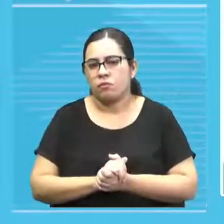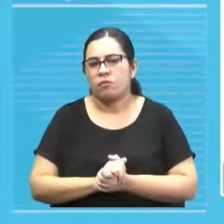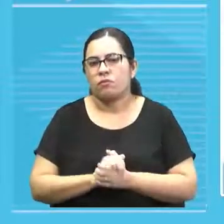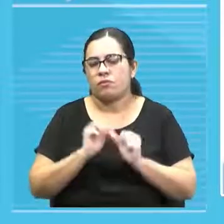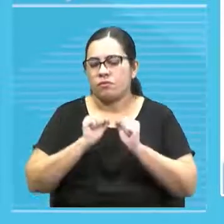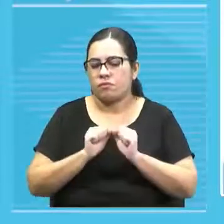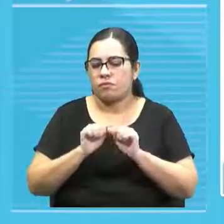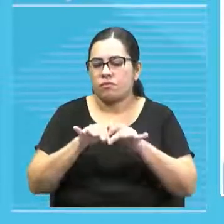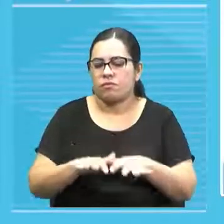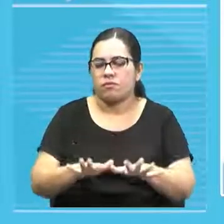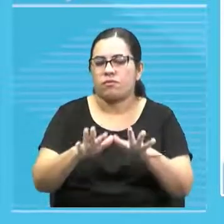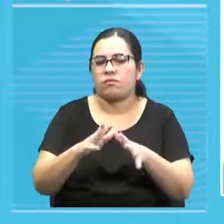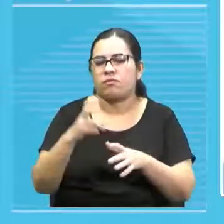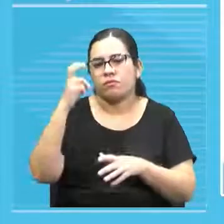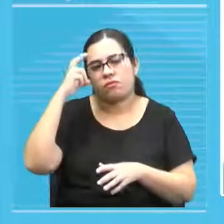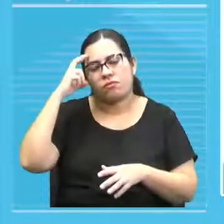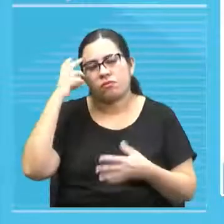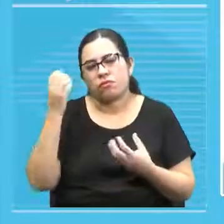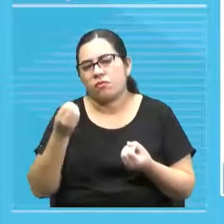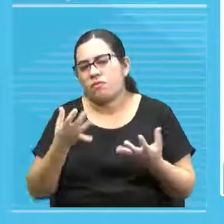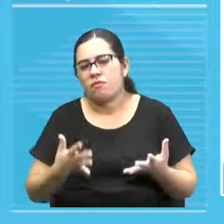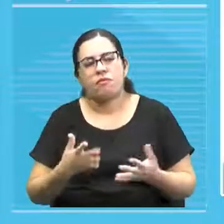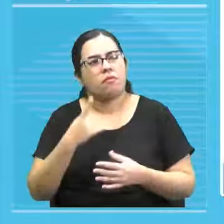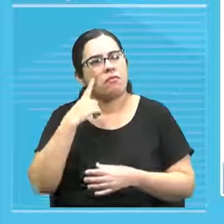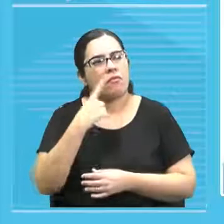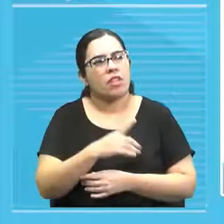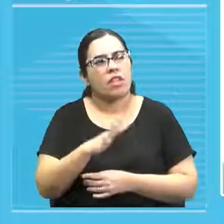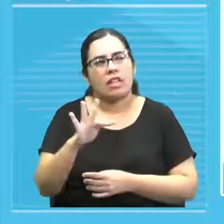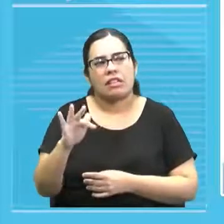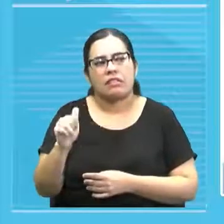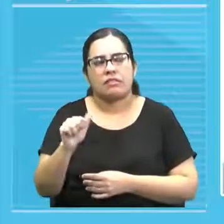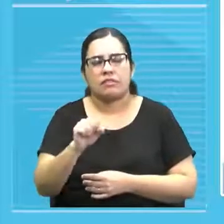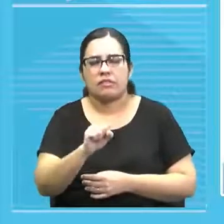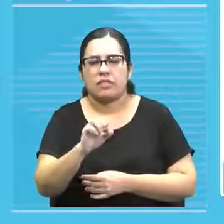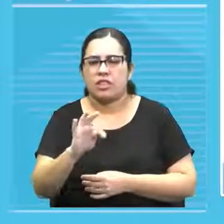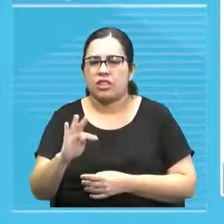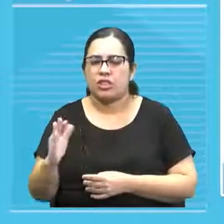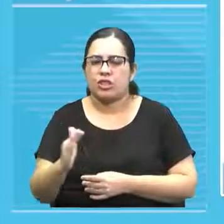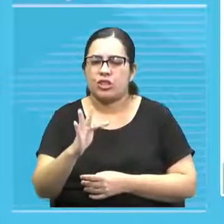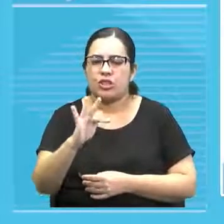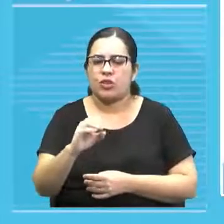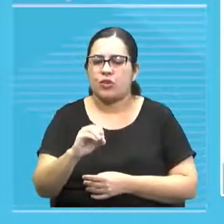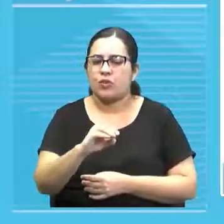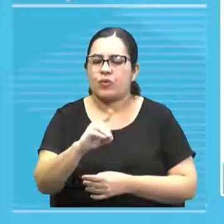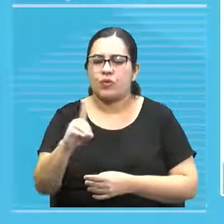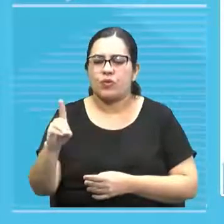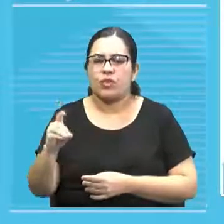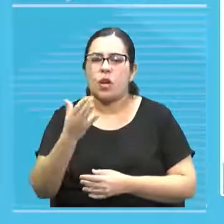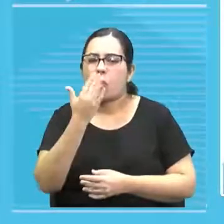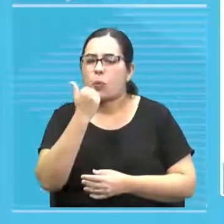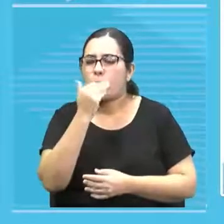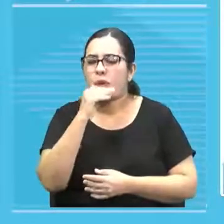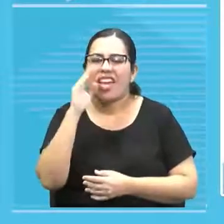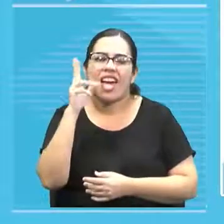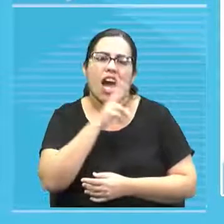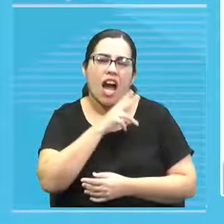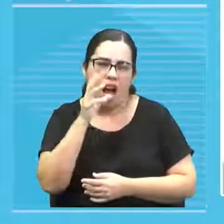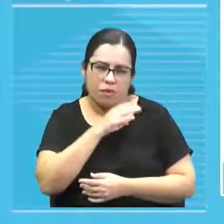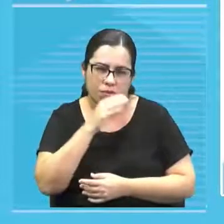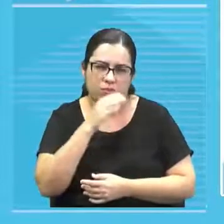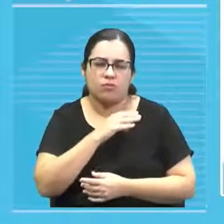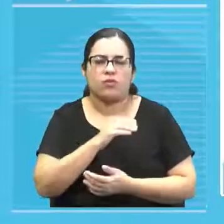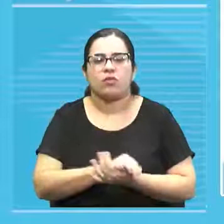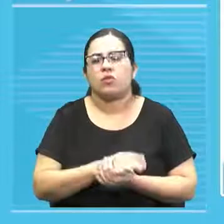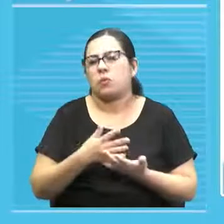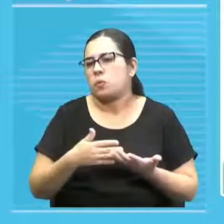culturas fast-food quer dizer comida rápida ou alimentação rápida e isso é um